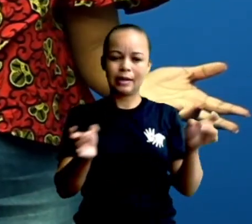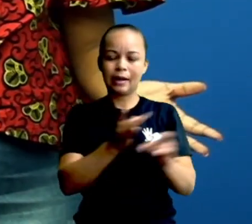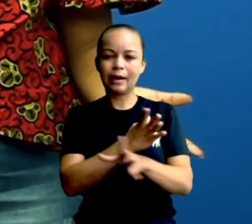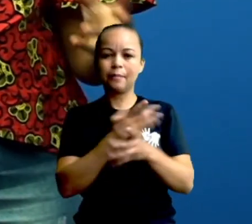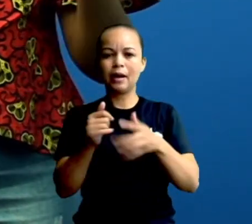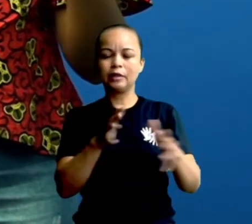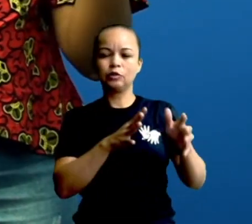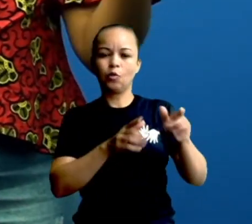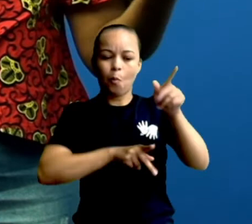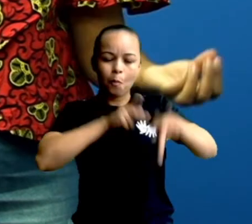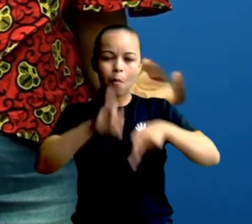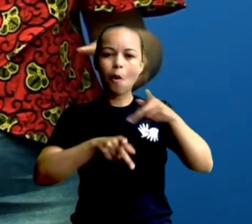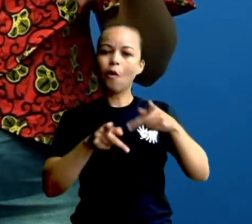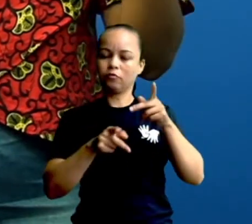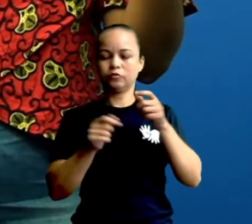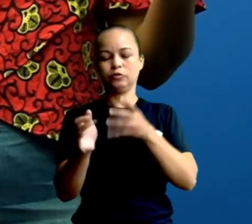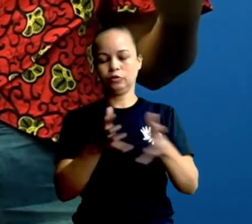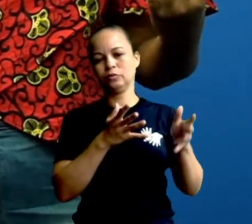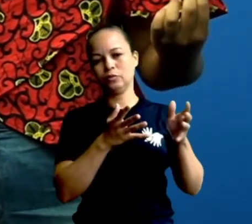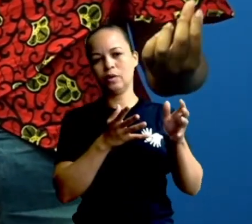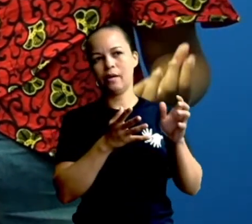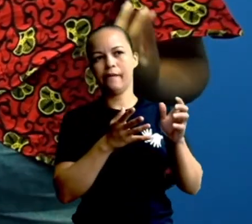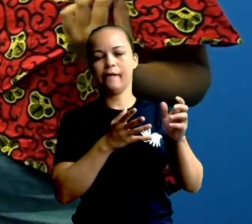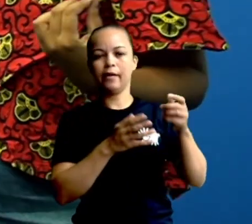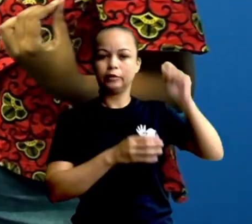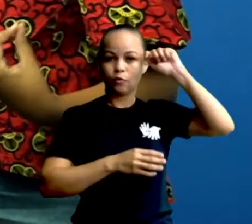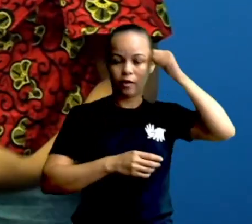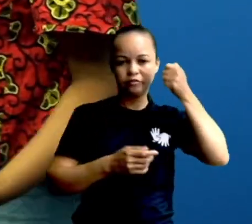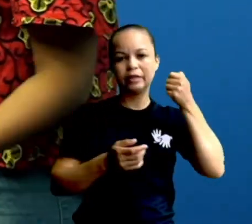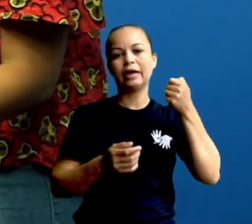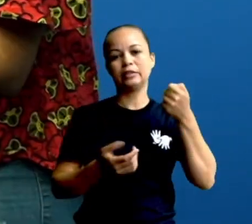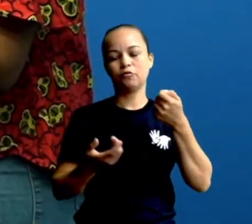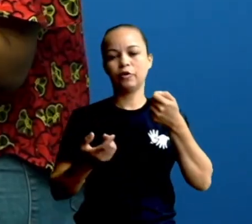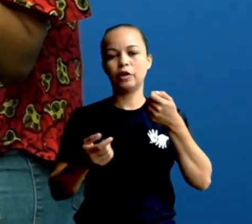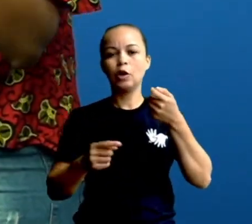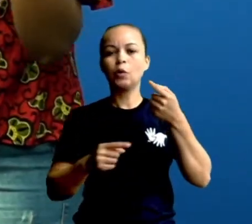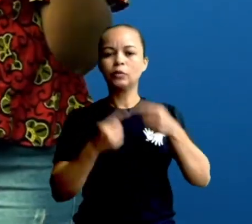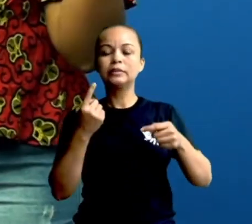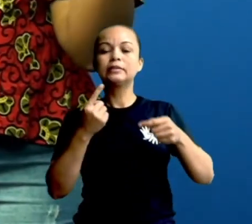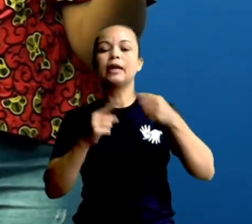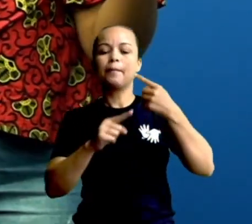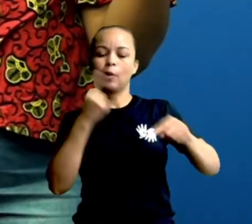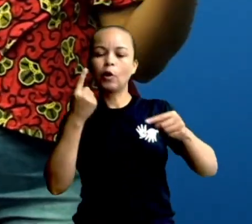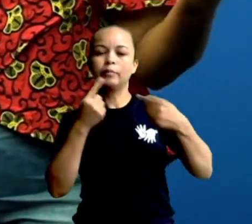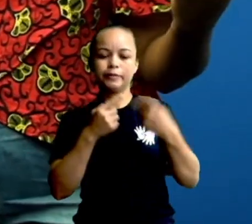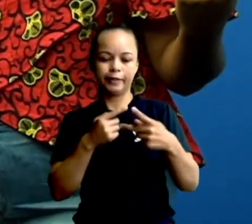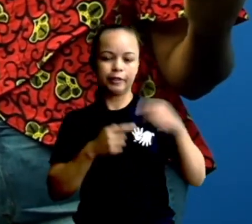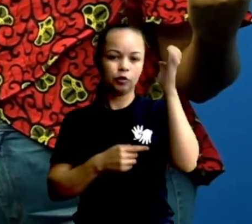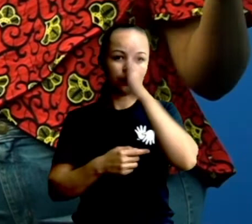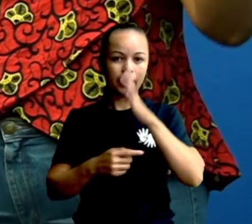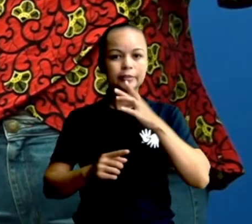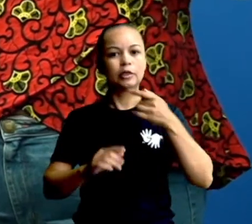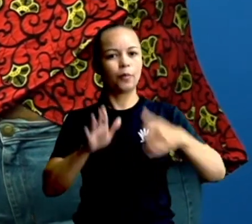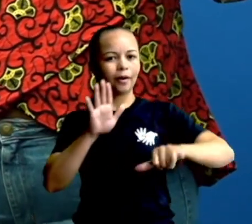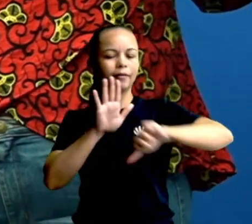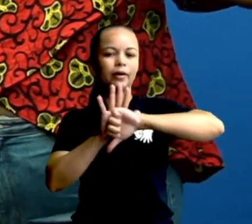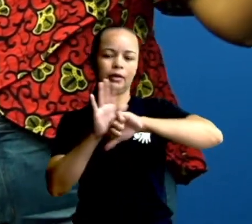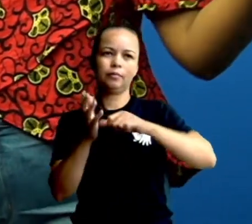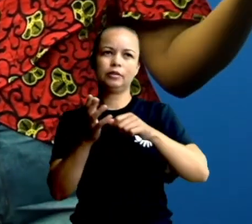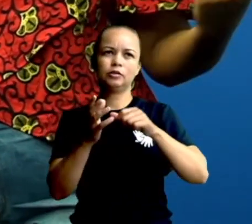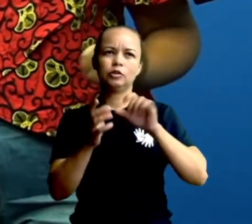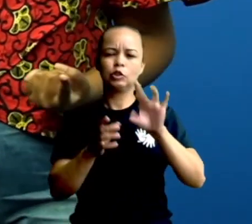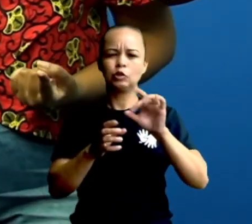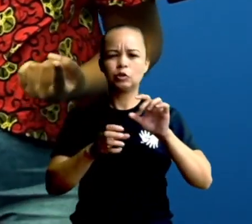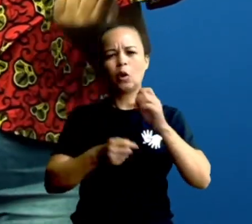origem africana, foi proibida, era considerada crime no Brasil. E desde 2014, veja, somente